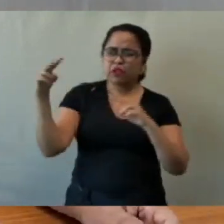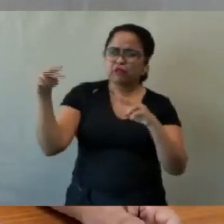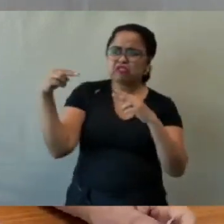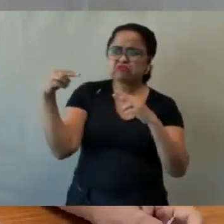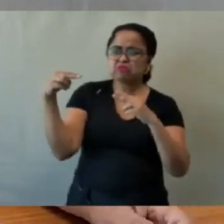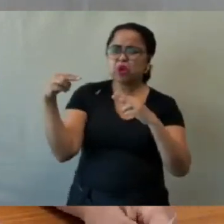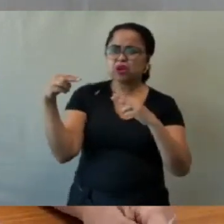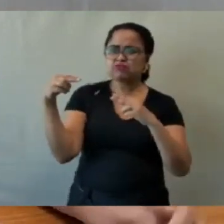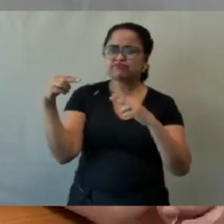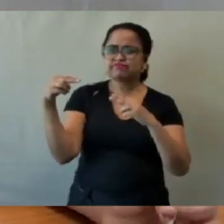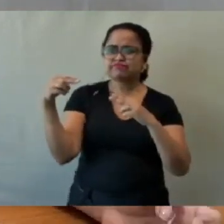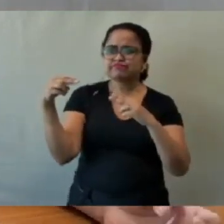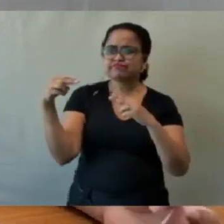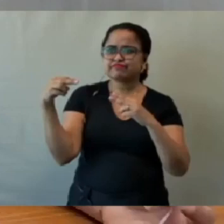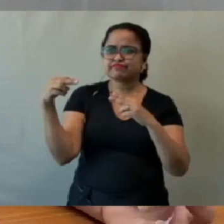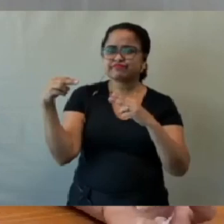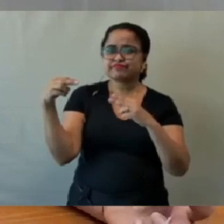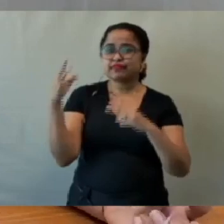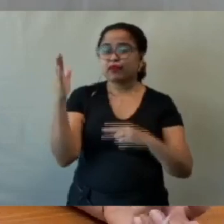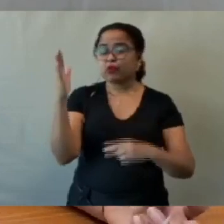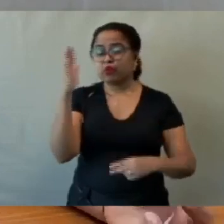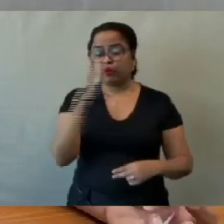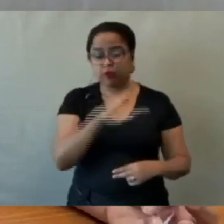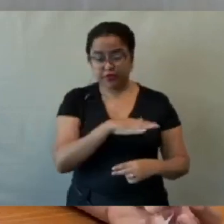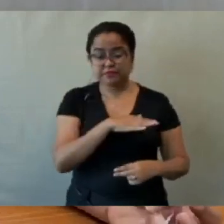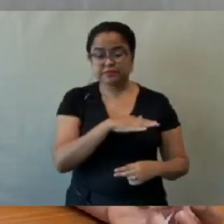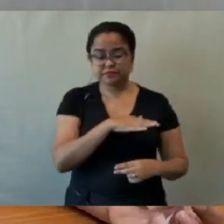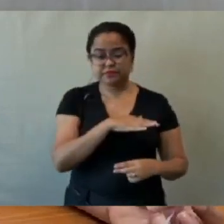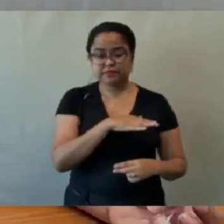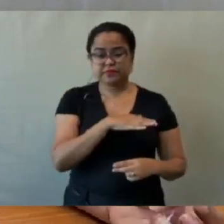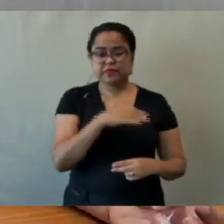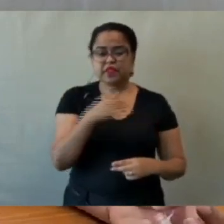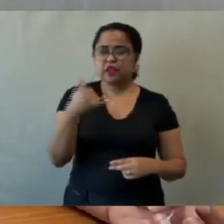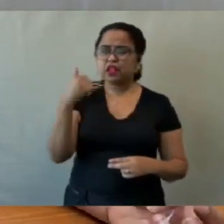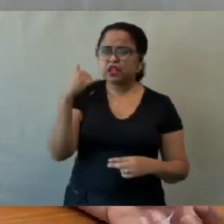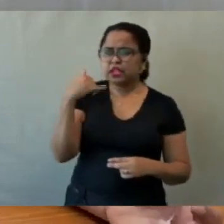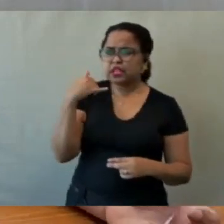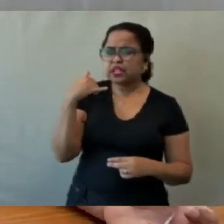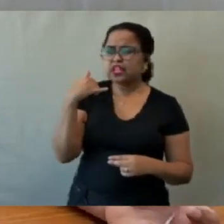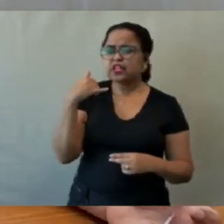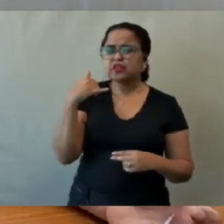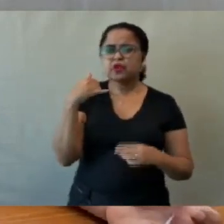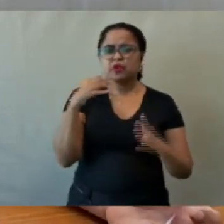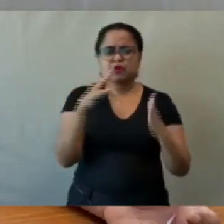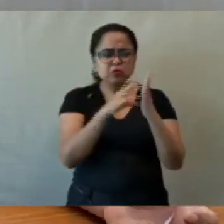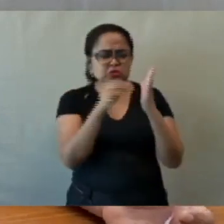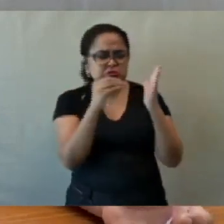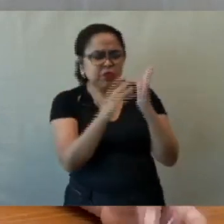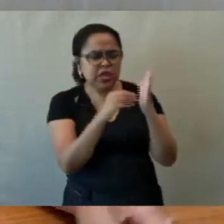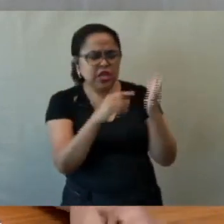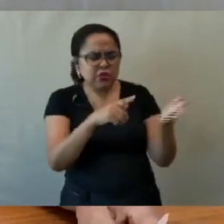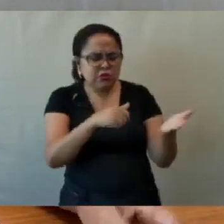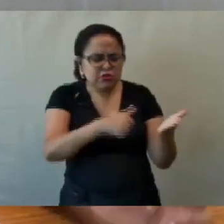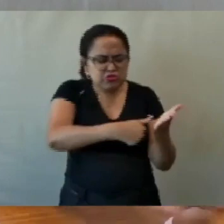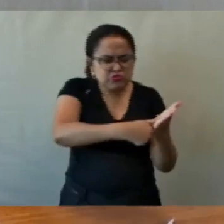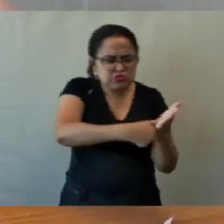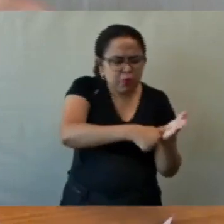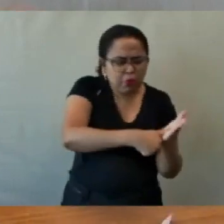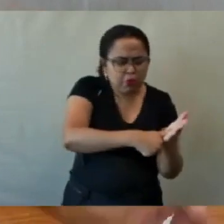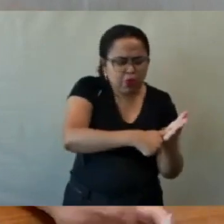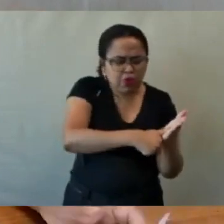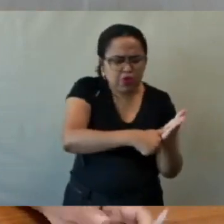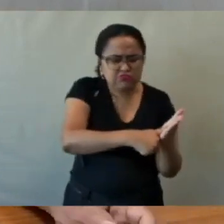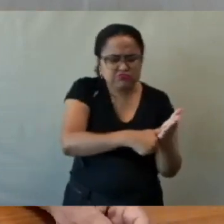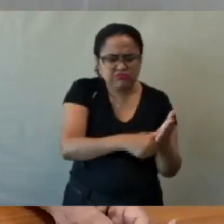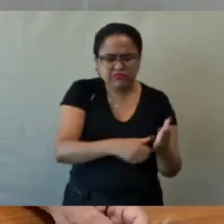Que é um desastre. Liga para a MGS, eles pedem para olhar o espelho de ponto. Olha o espelho de ponto, não tem nada registrado, mas a